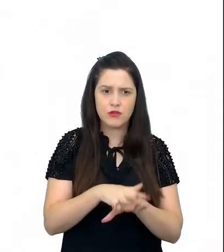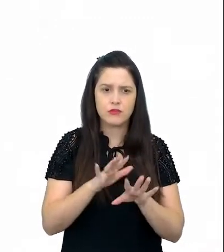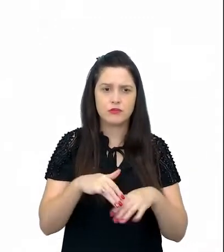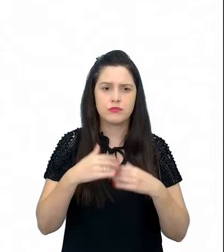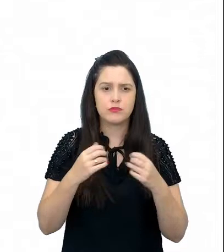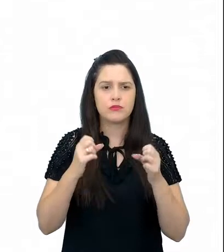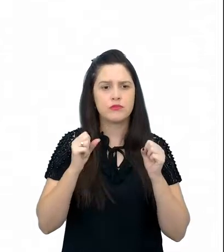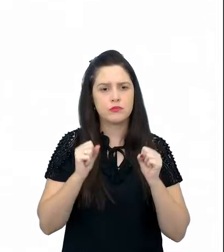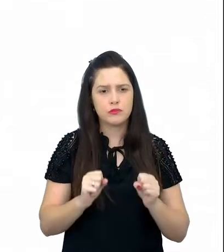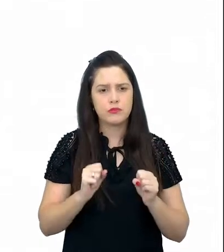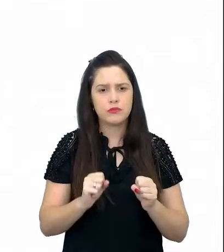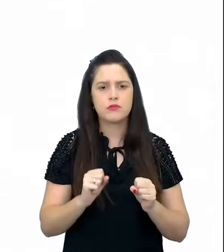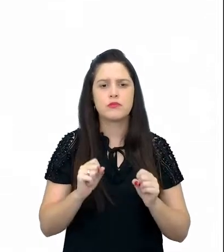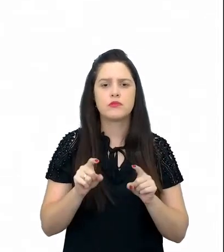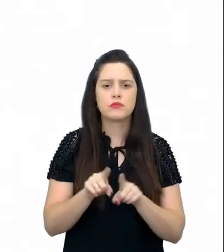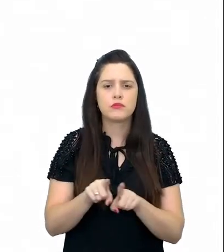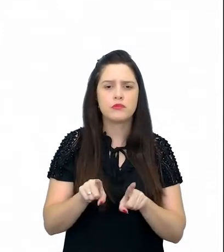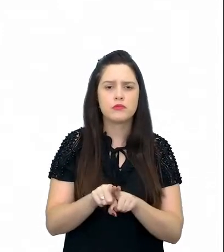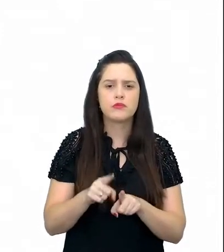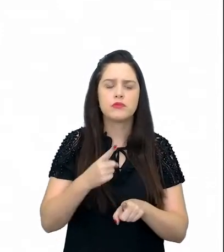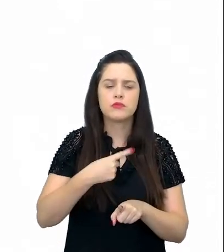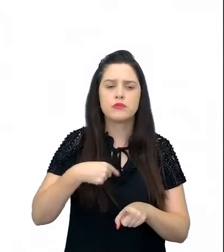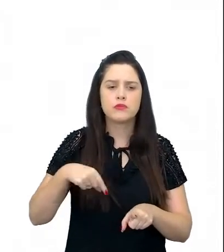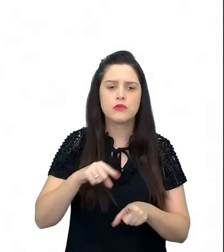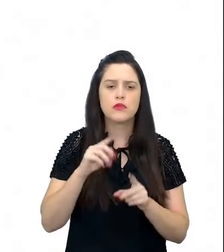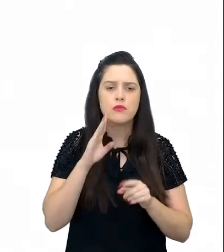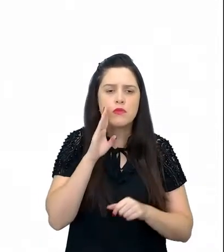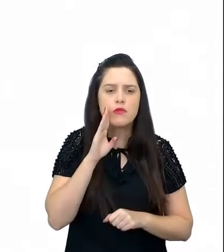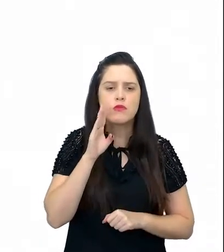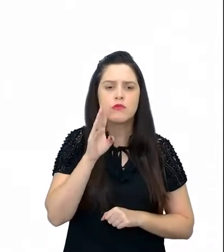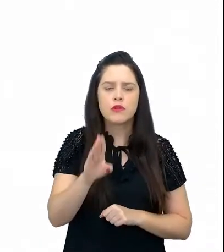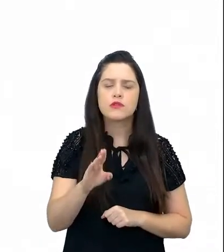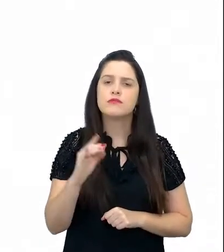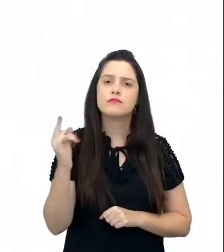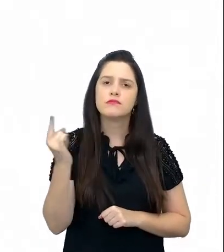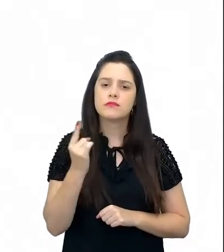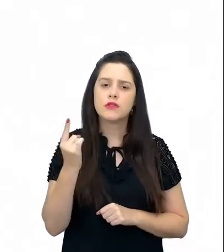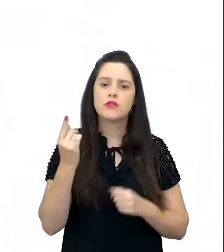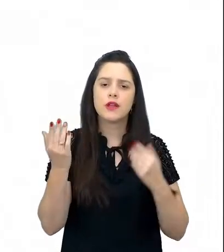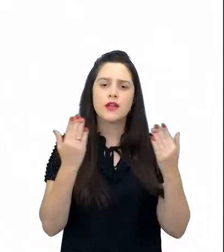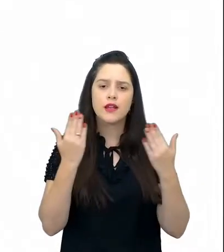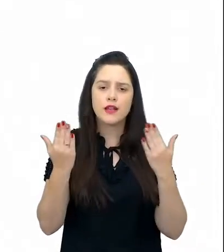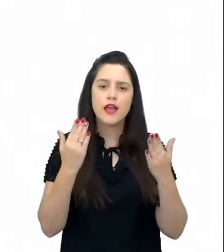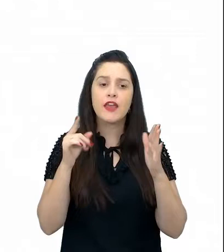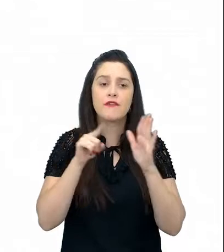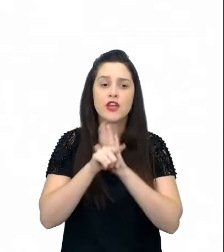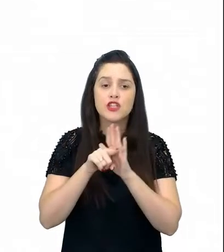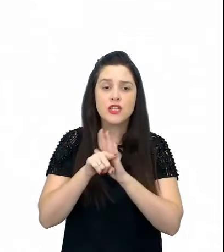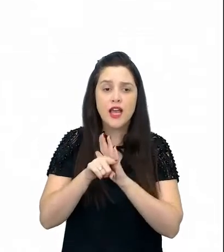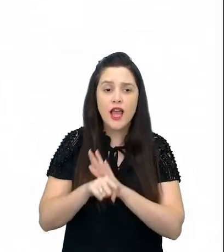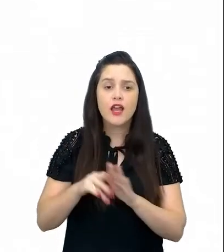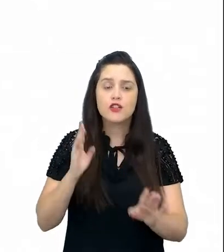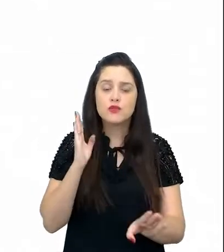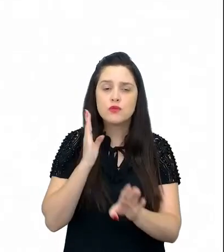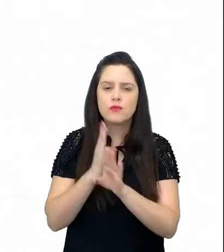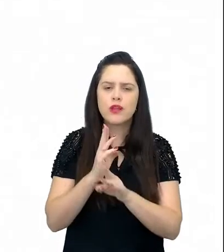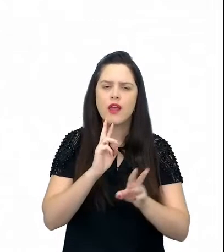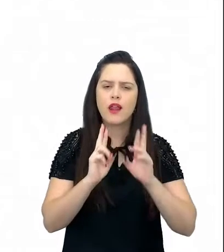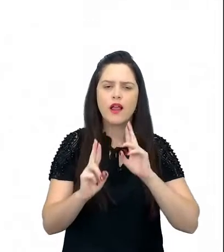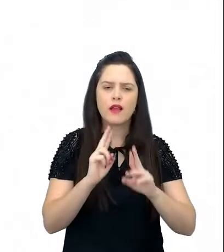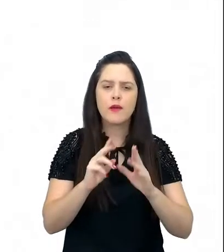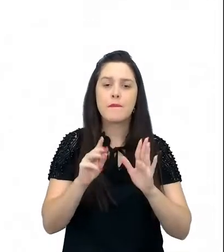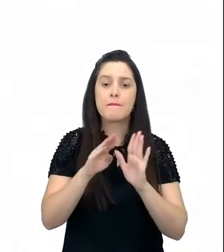autor, Ponte, ele fala o que para nós? Segundo Ponte, Barco e Oliveira, lá de 2003, investigar e descobrir relações e